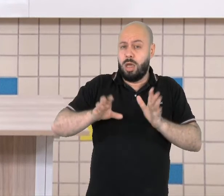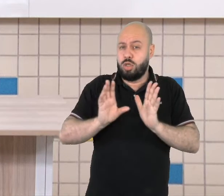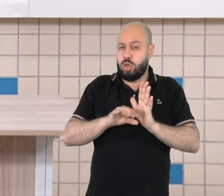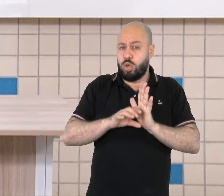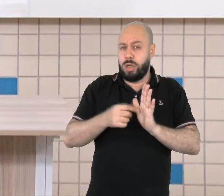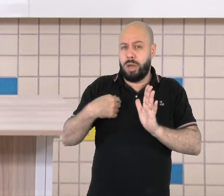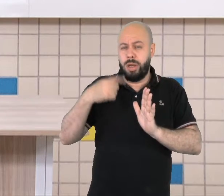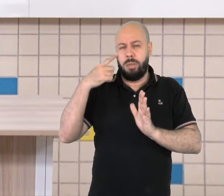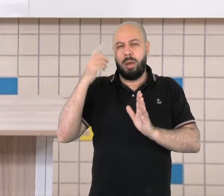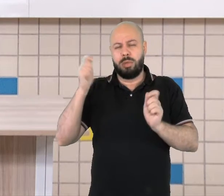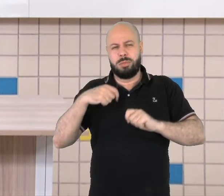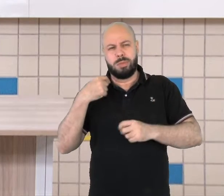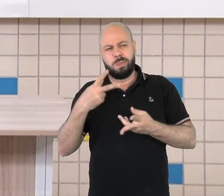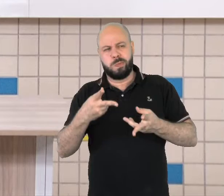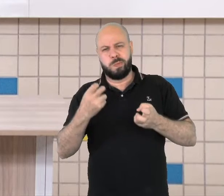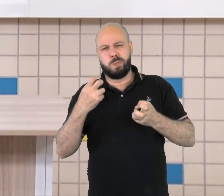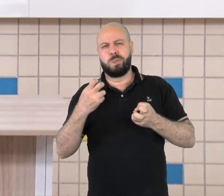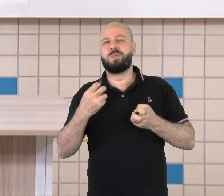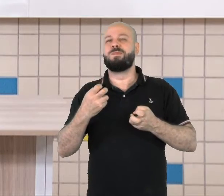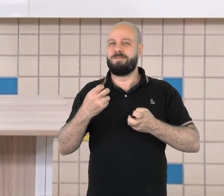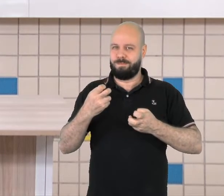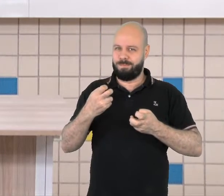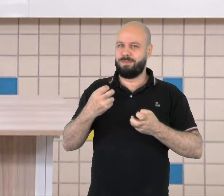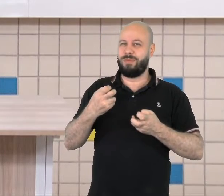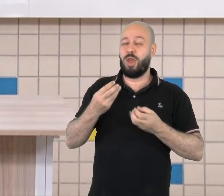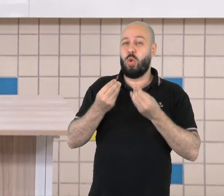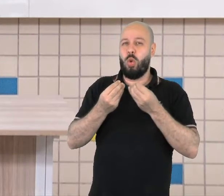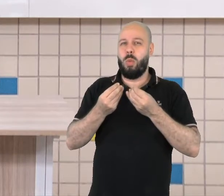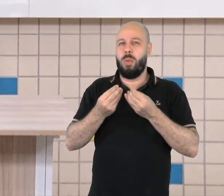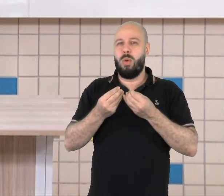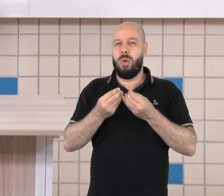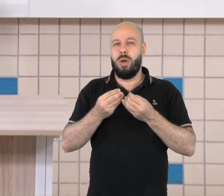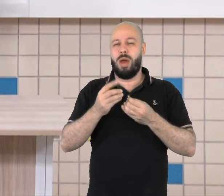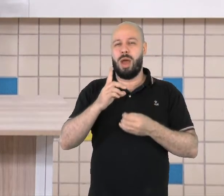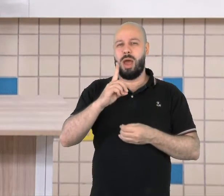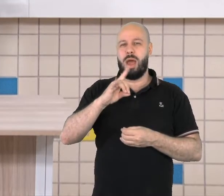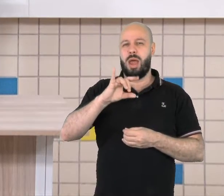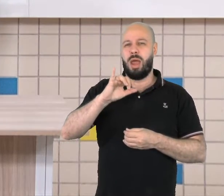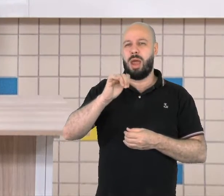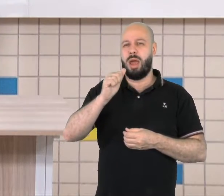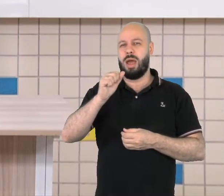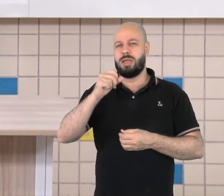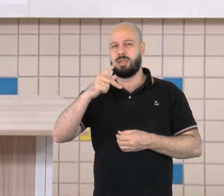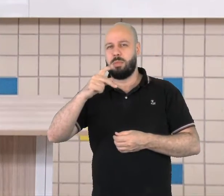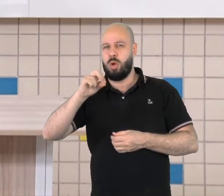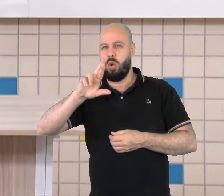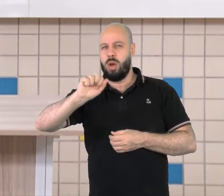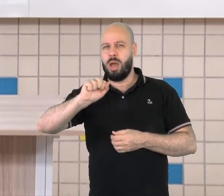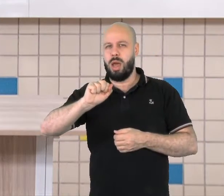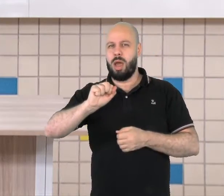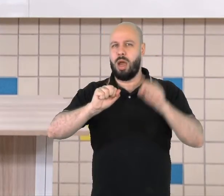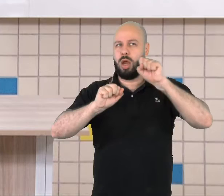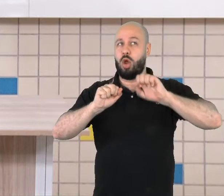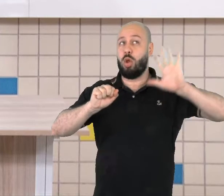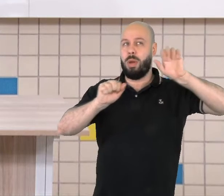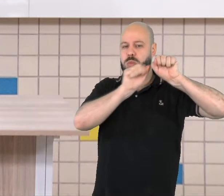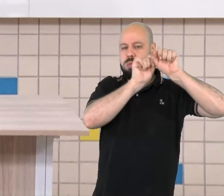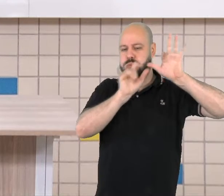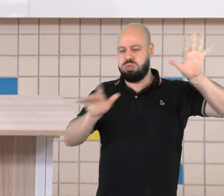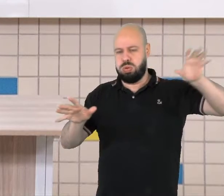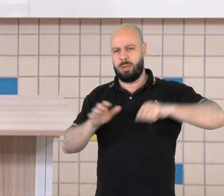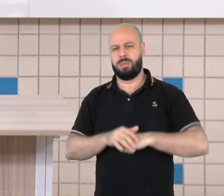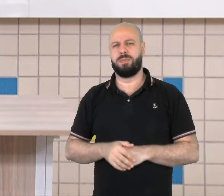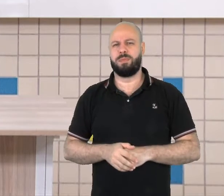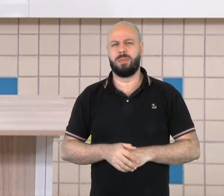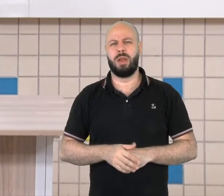que a gente vai estar observando agora a diáspora europeia. Olhem só que interessante, né? A Europa,